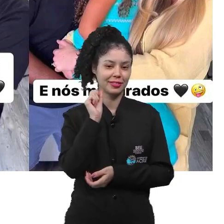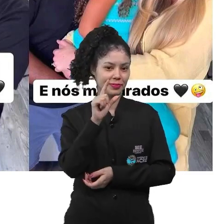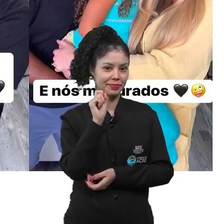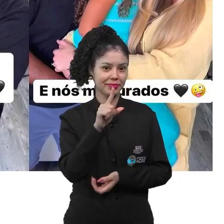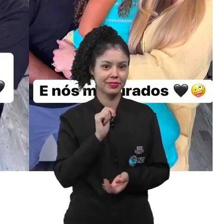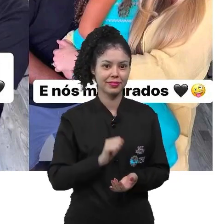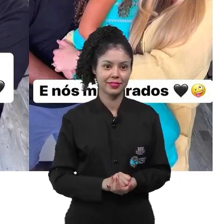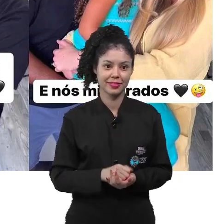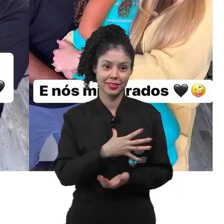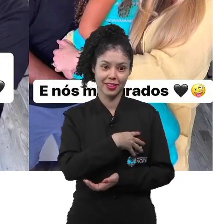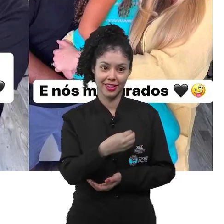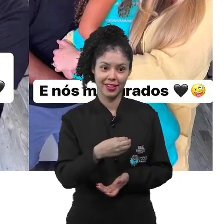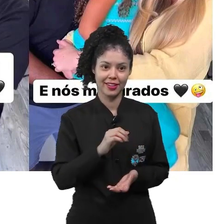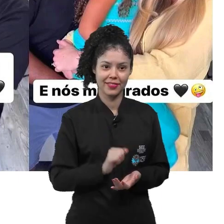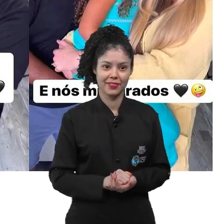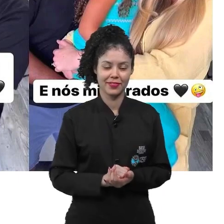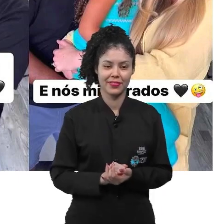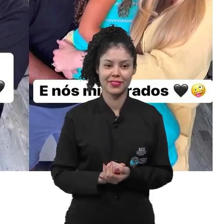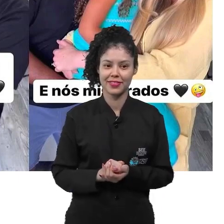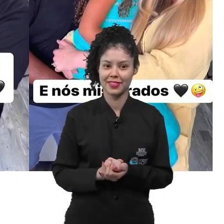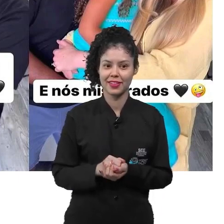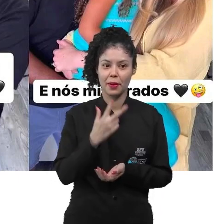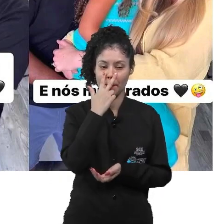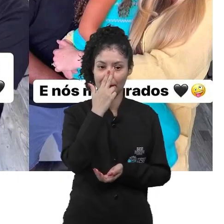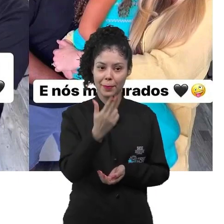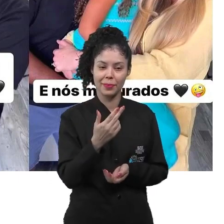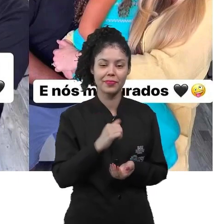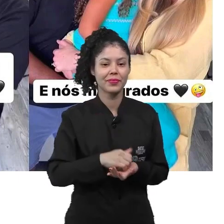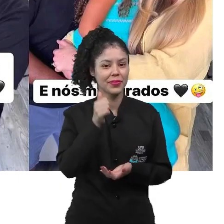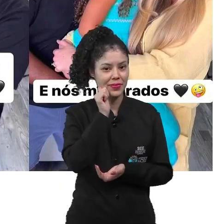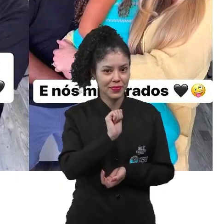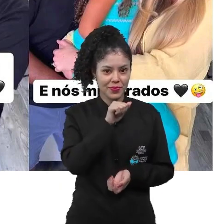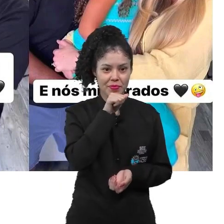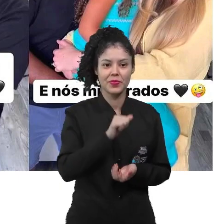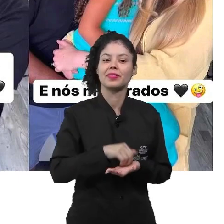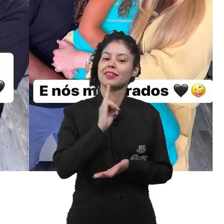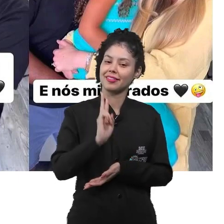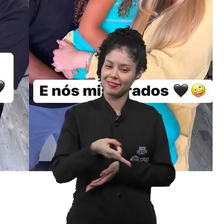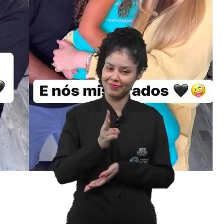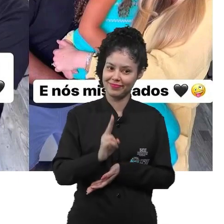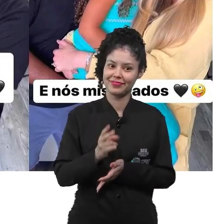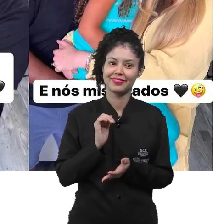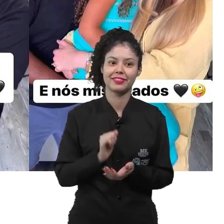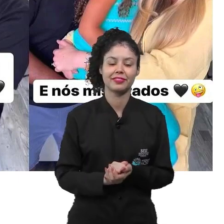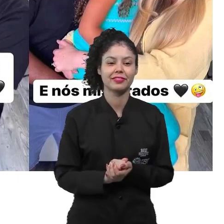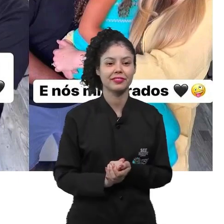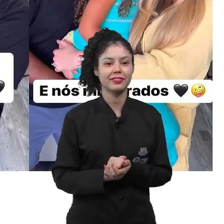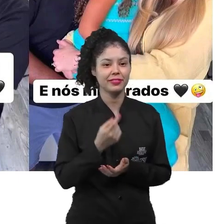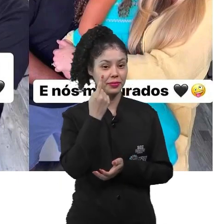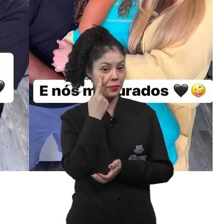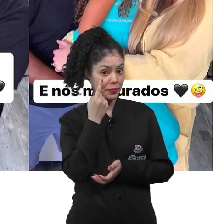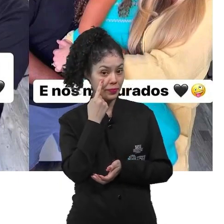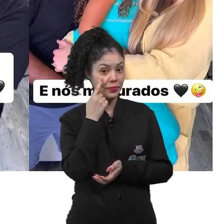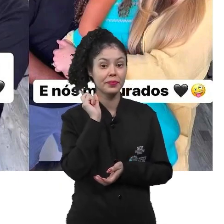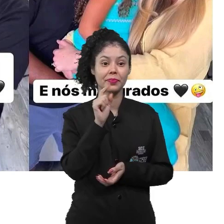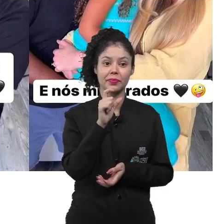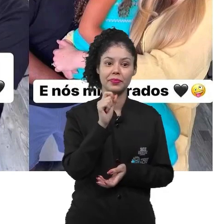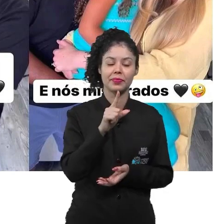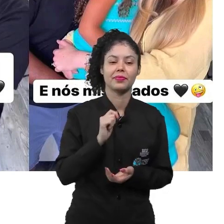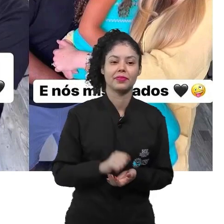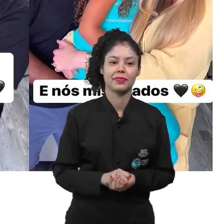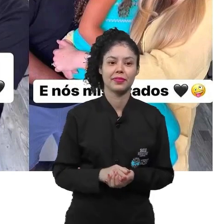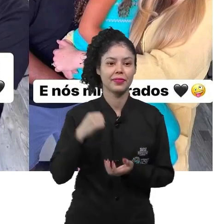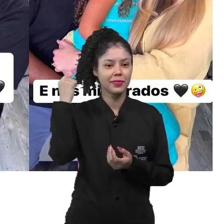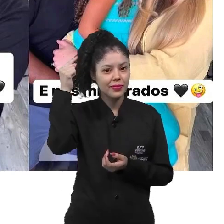claro, né? E o filho caçula deles, ele é muito parecido ali com a mãe, né? Ele tem essas mesmas características, né? Ele tem um olhinho azul,